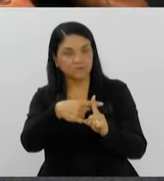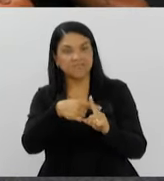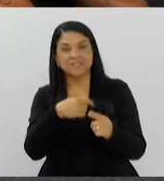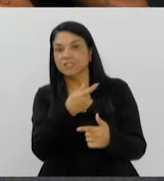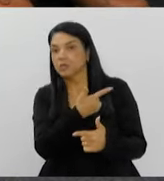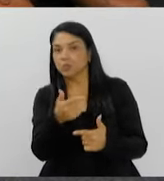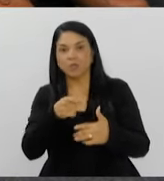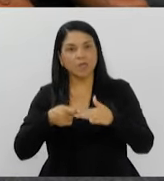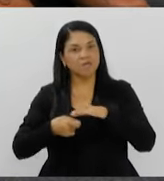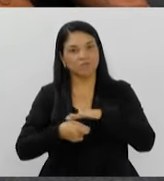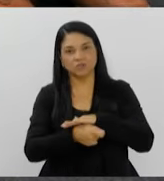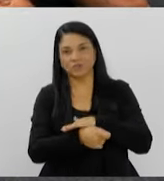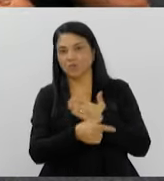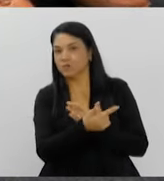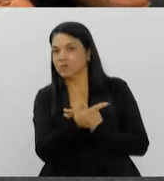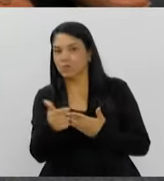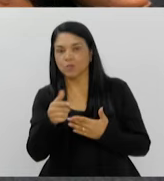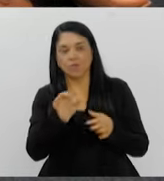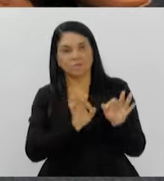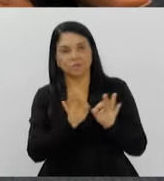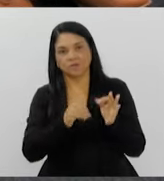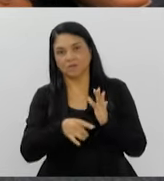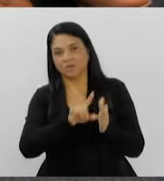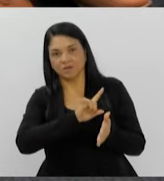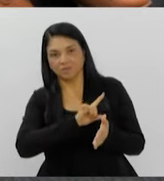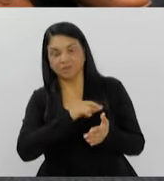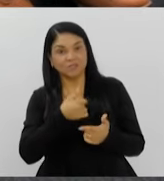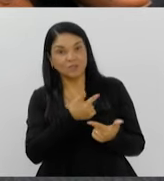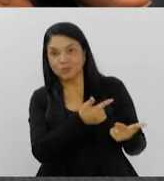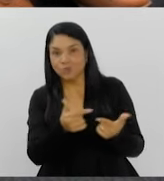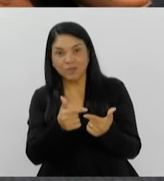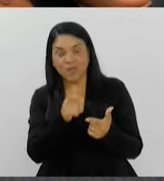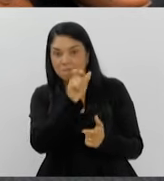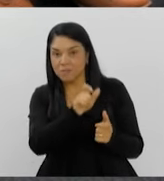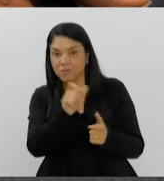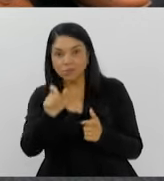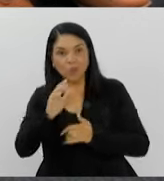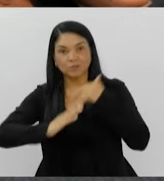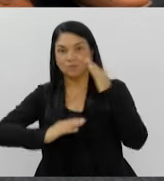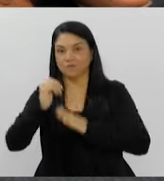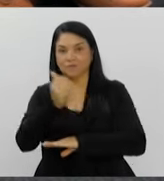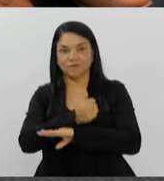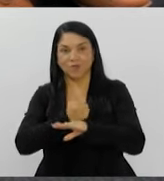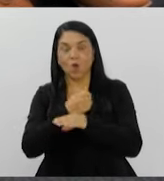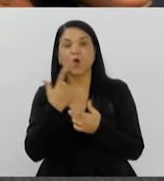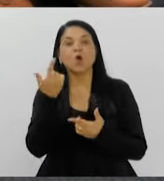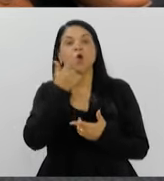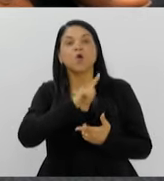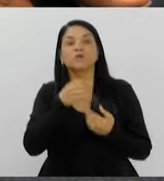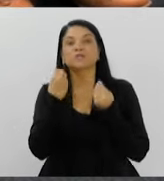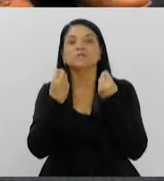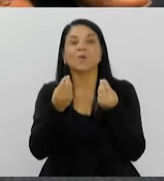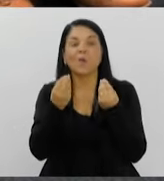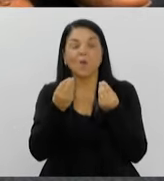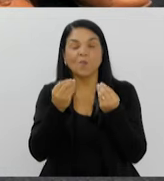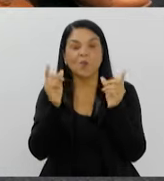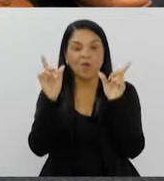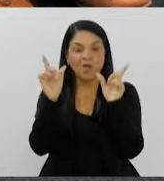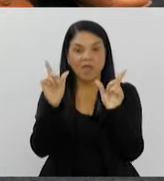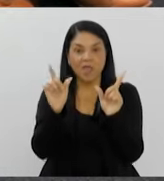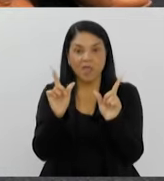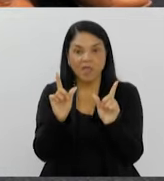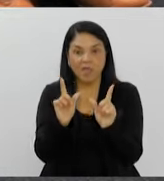sem planejamento e sem pessoal você não vai conseguir com efetivo reduzido